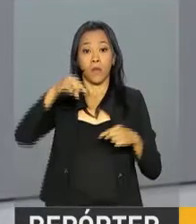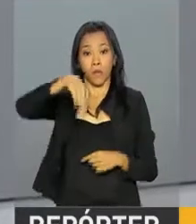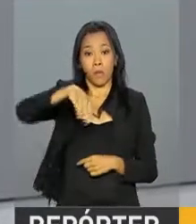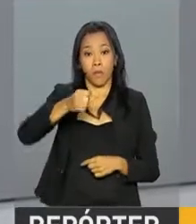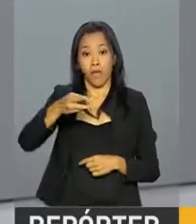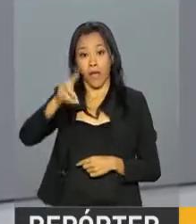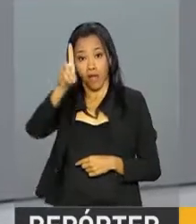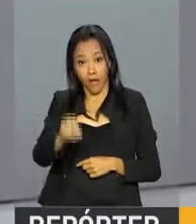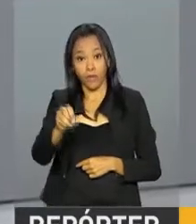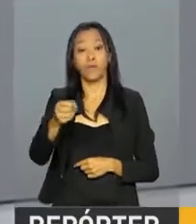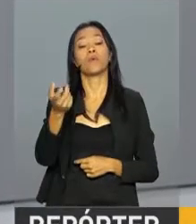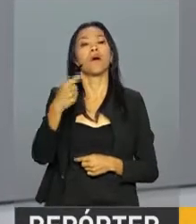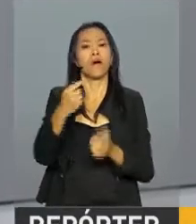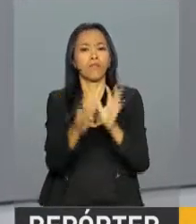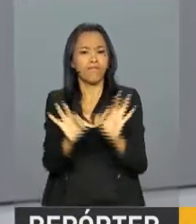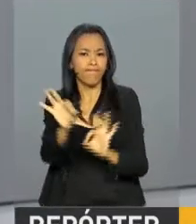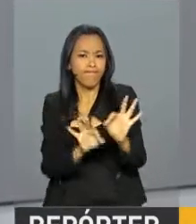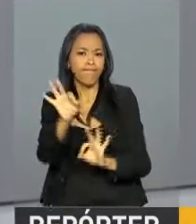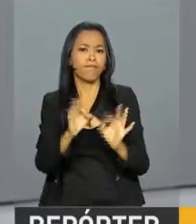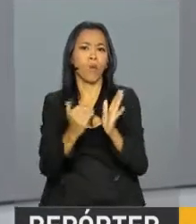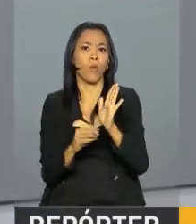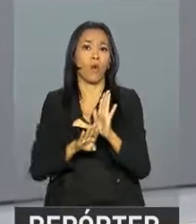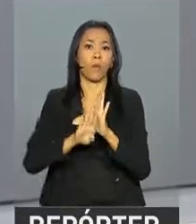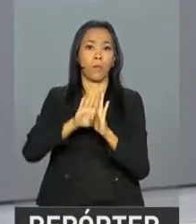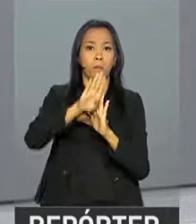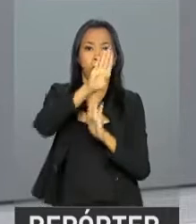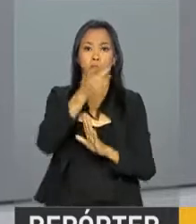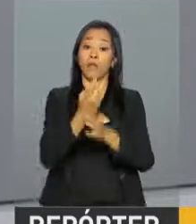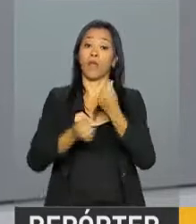financeiro ajustou a estimativa de crescimento da economia neste ano para